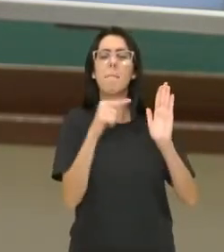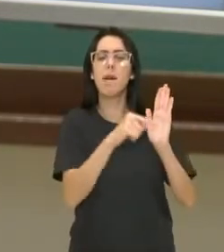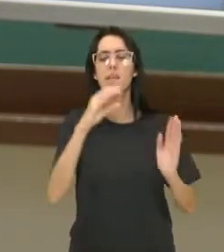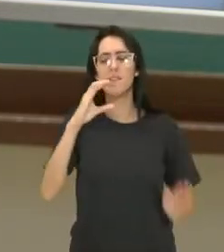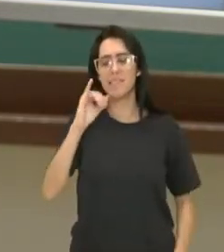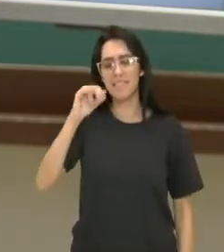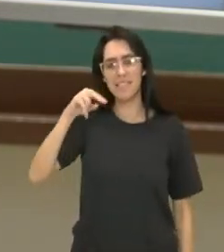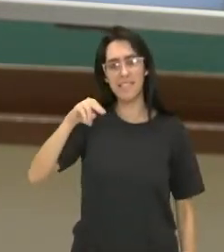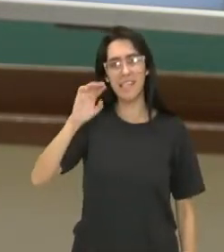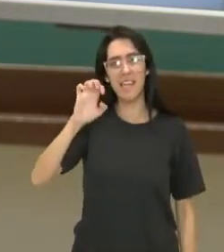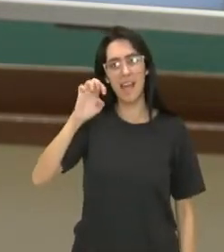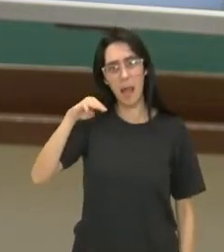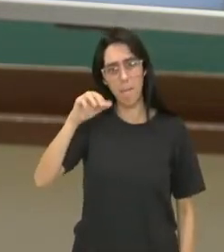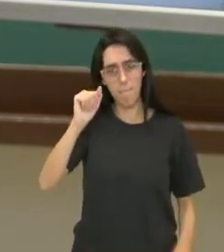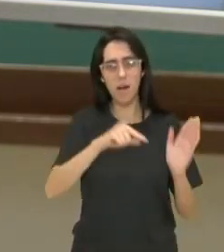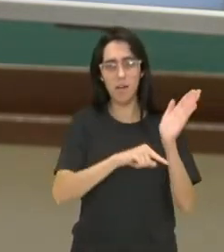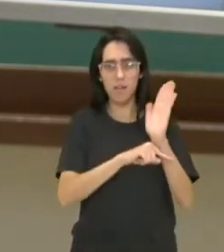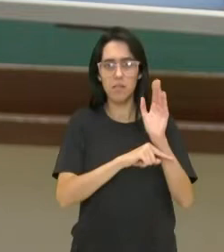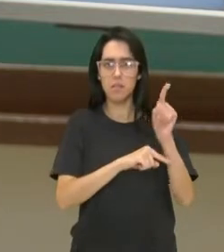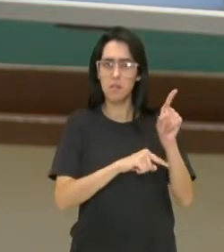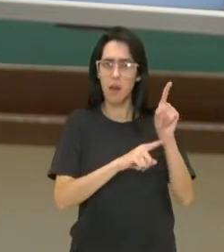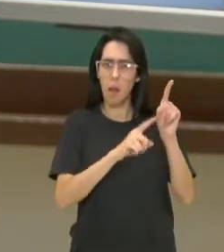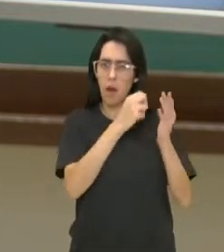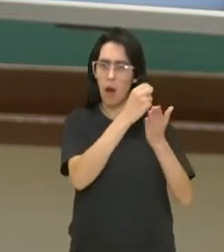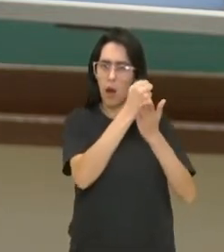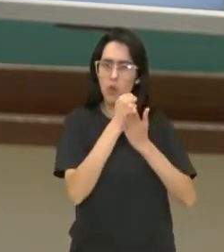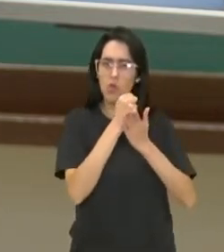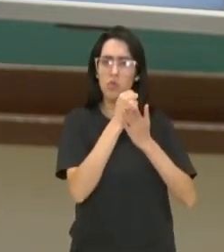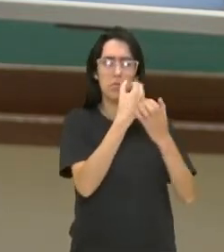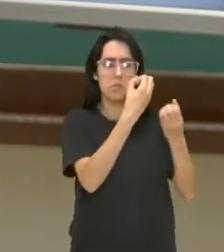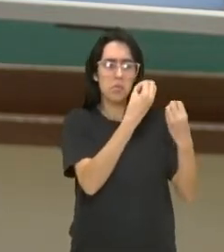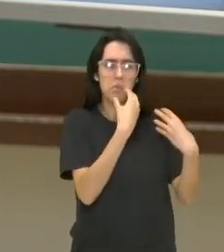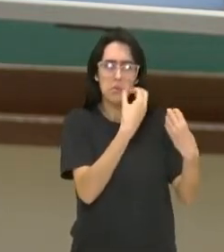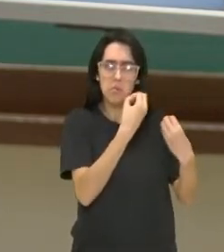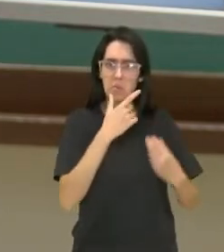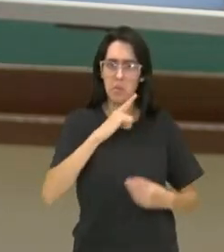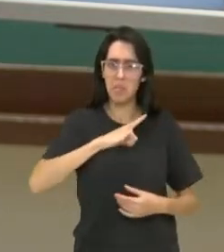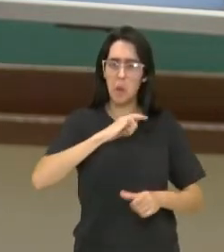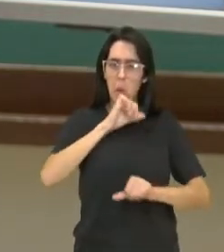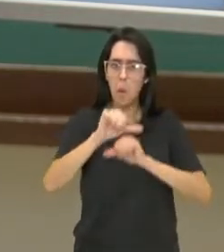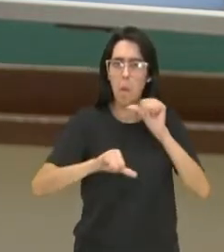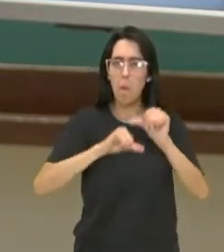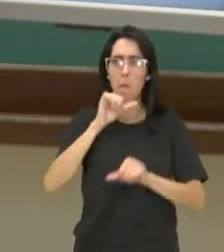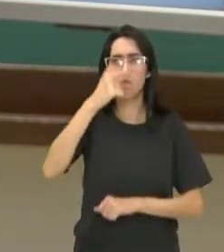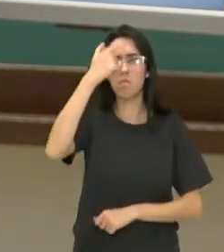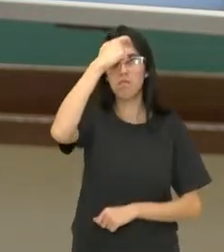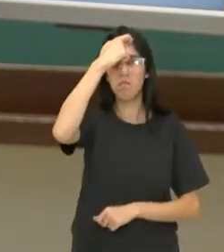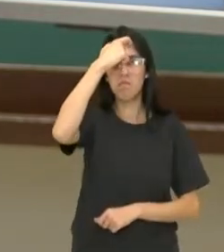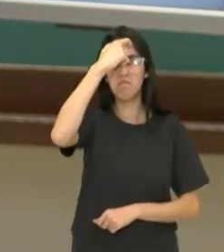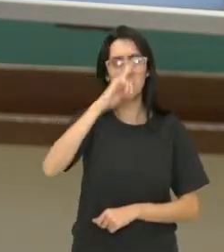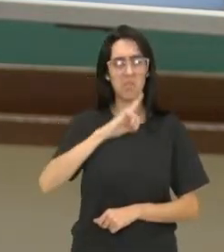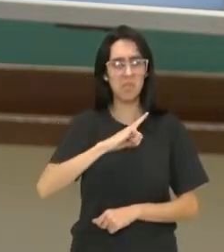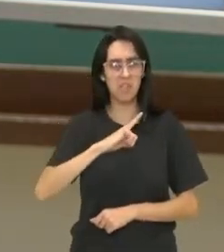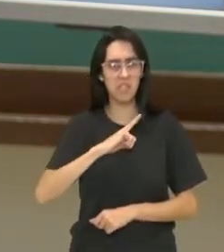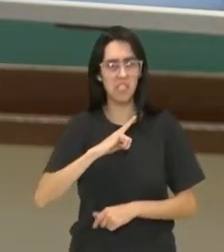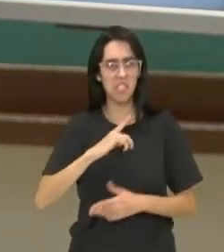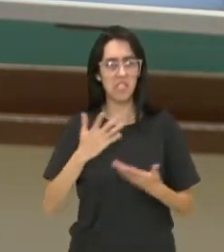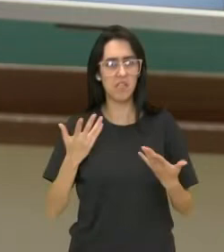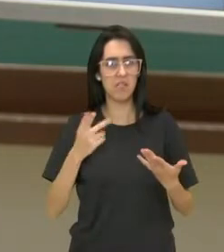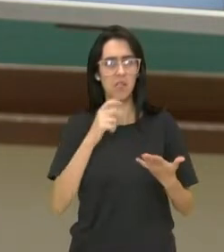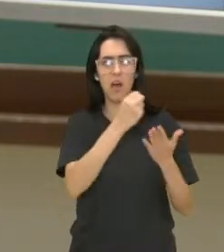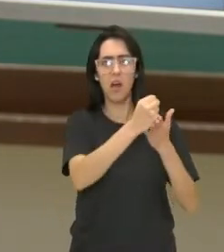ele é mesmo condutor da realidade que constrói e modifica algo em você e